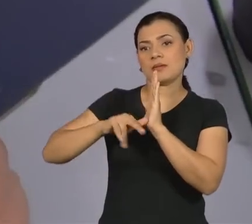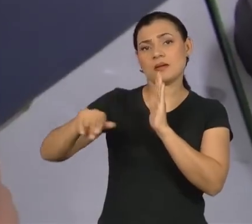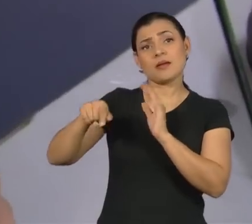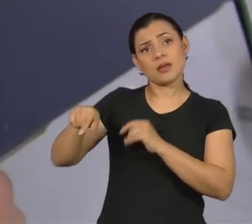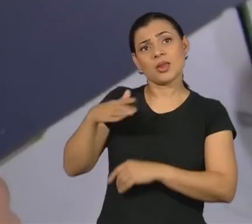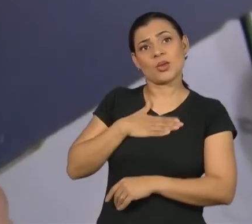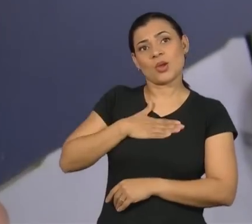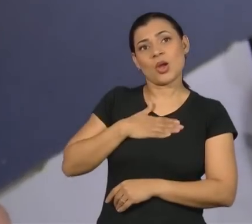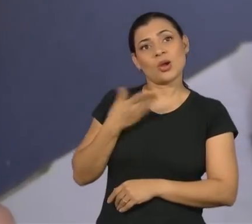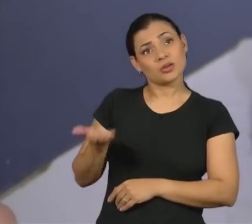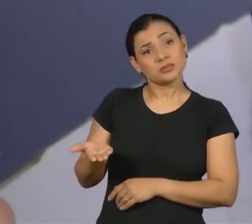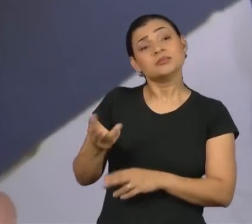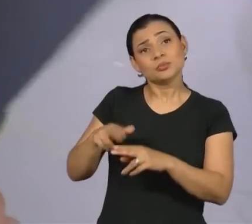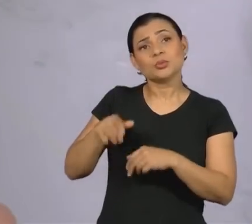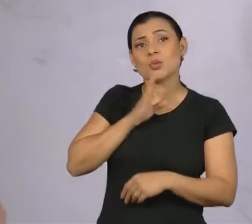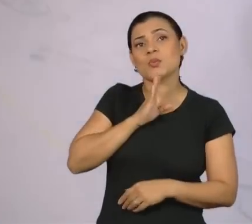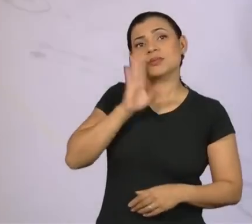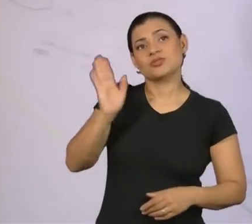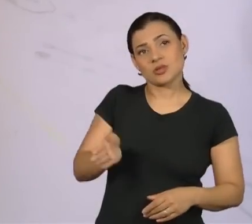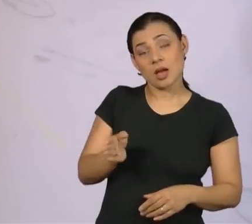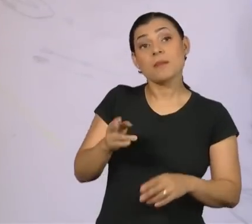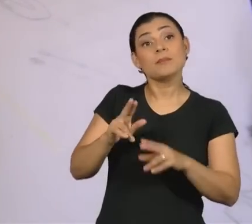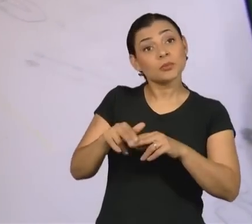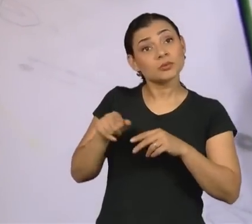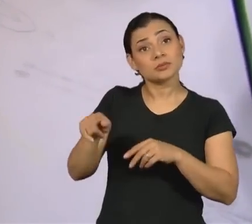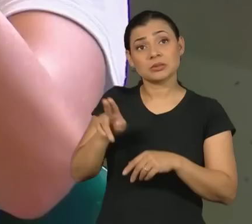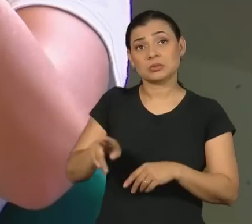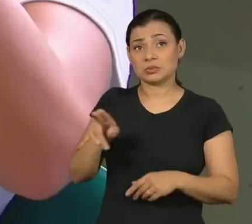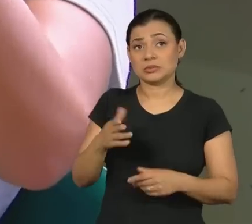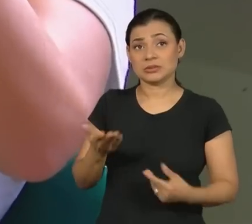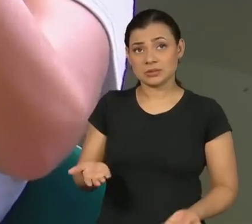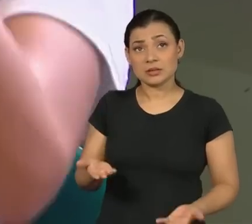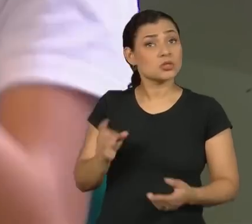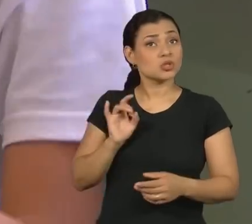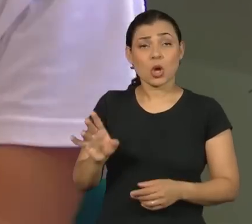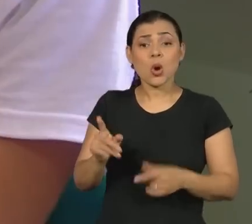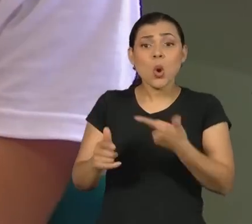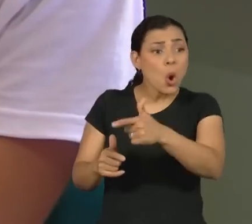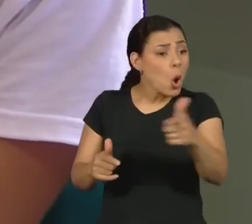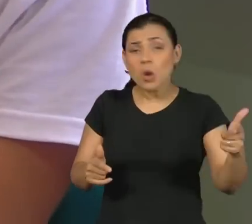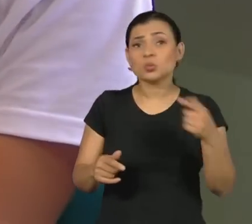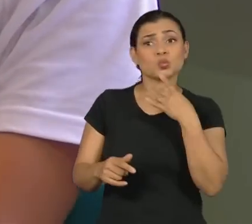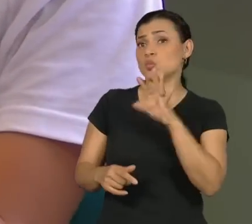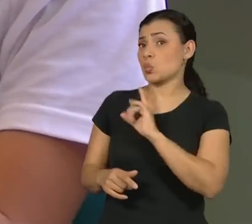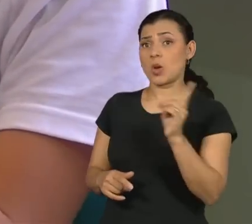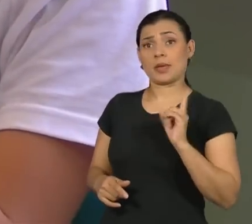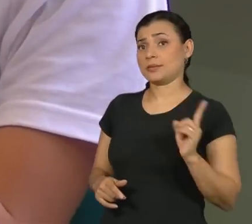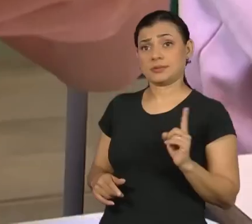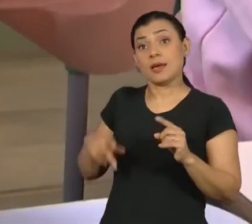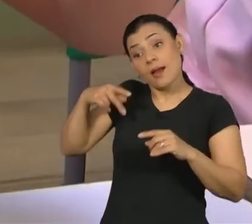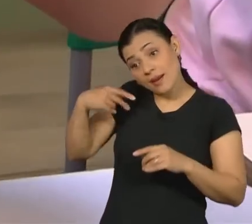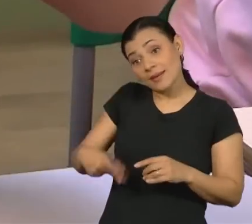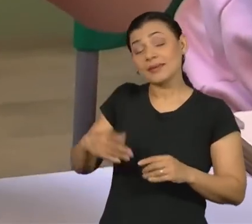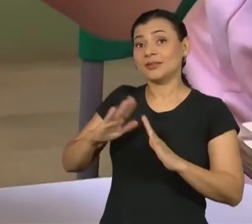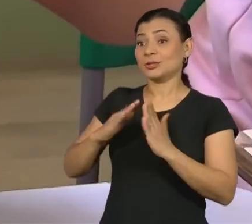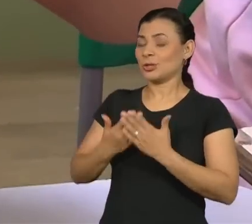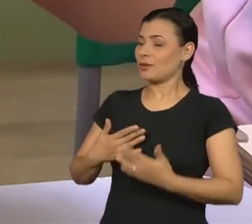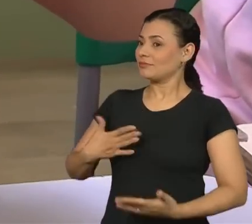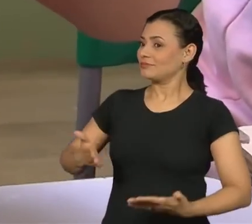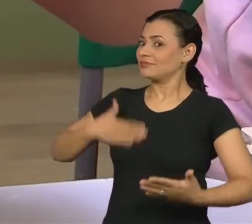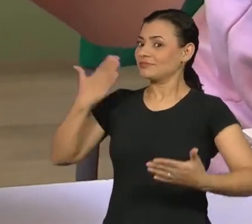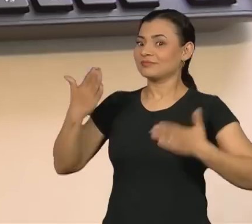gosta muito, então nós temos utilizado com ele. Mas o resto eu conheci aqui na escola, fiquei muito surpresa, tudo